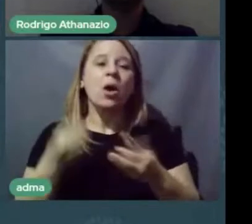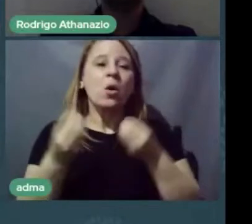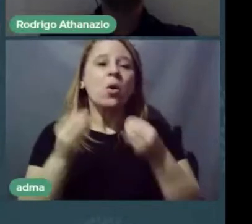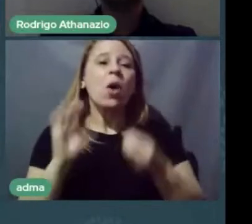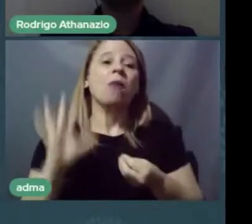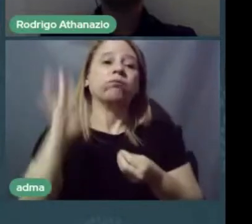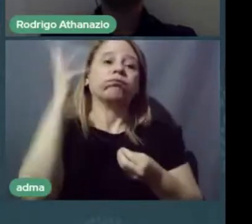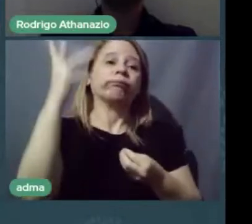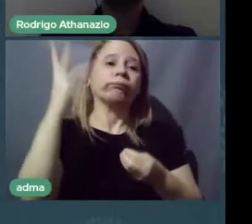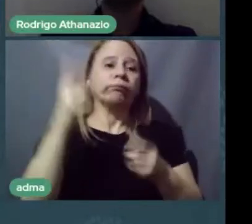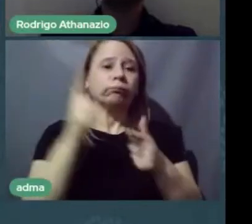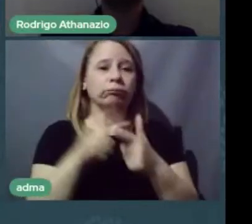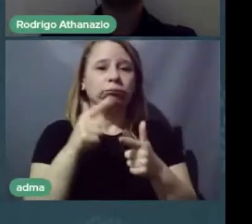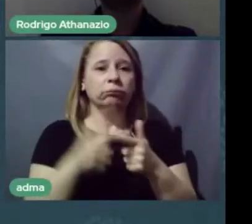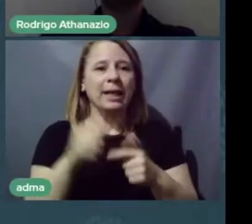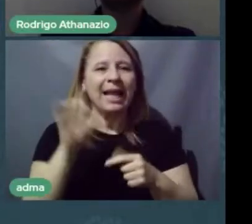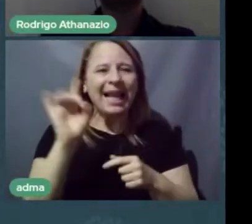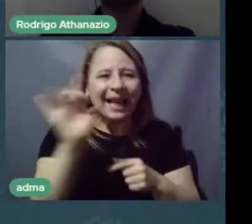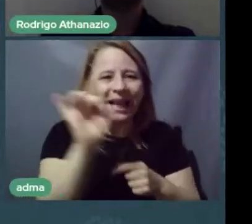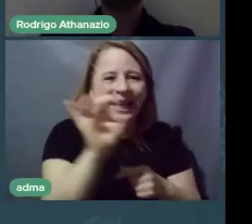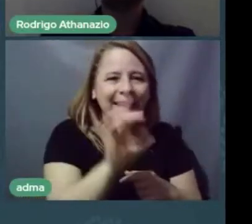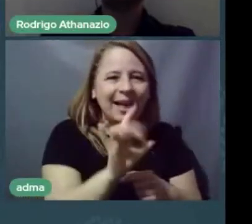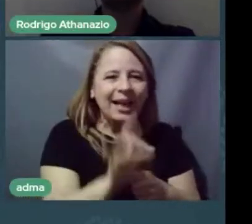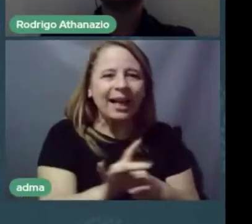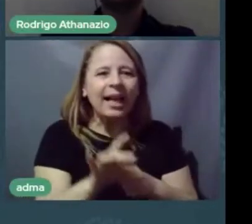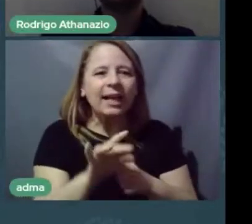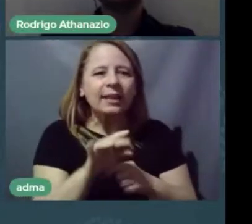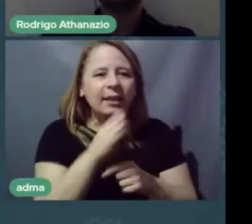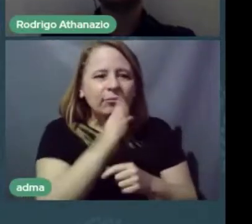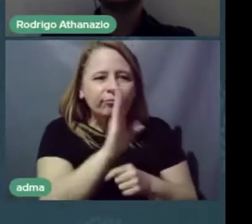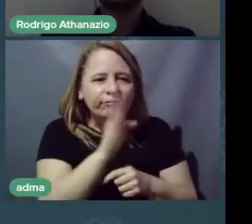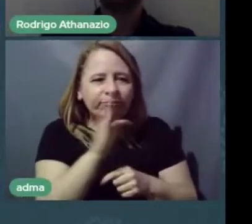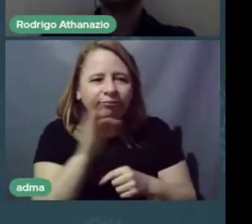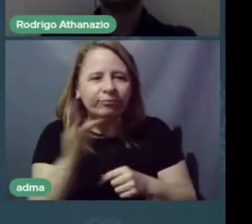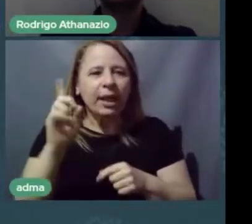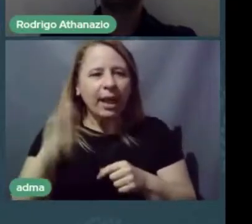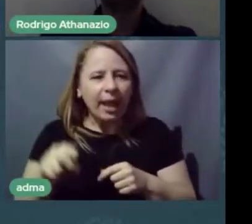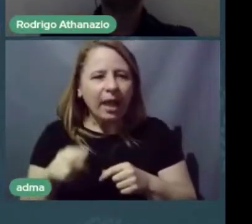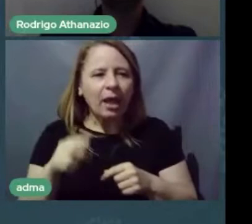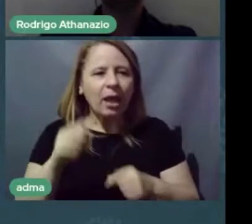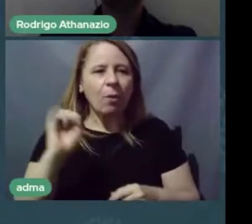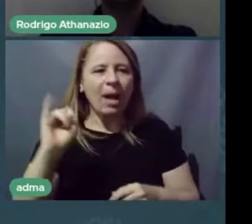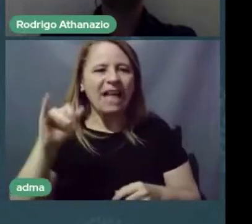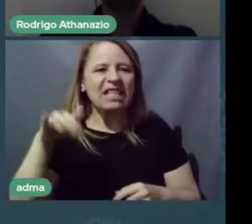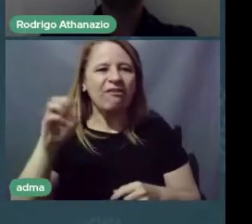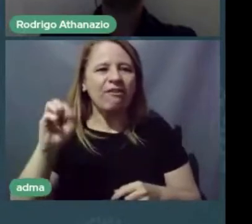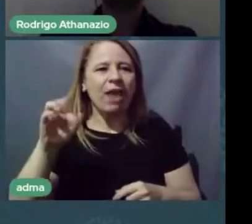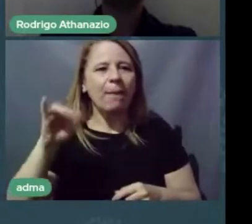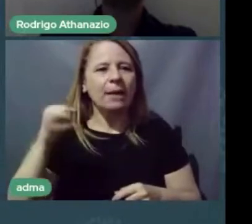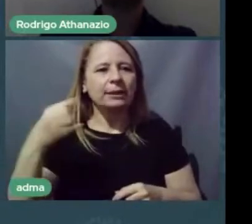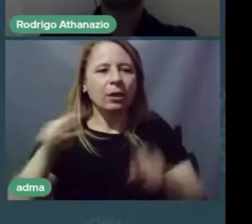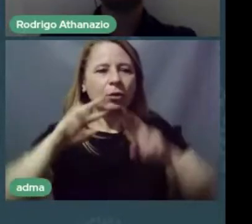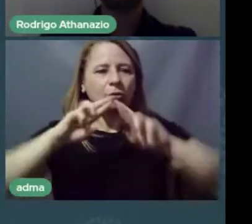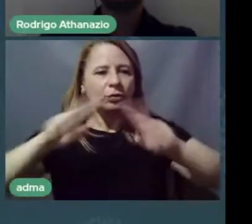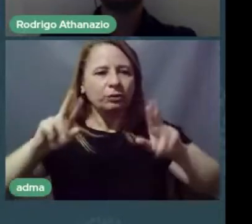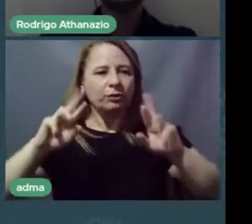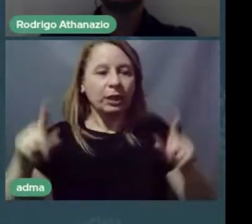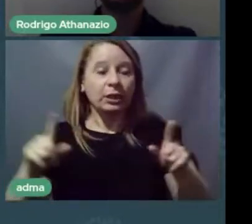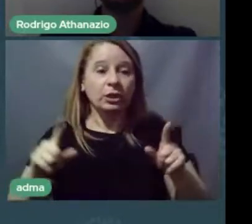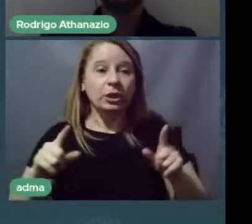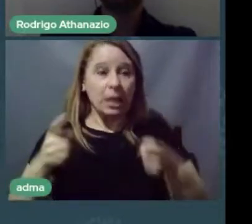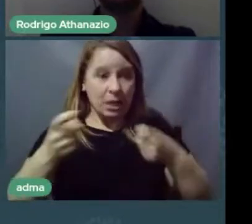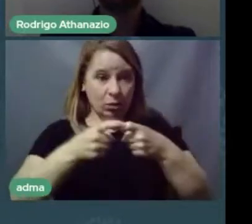inflamação. Vejam, cada letrinha dessas é um tipo de citocina, de processo inflamatório diferente, e a gente entende hoje em dia todos